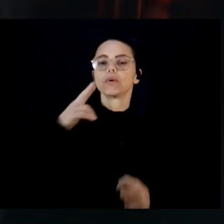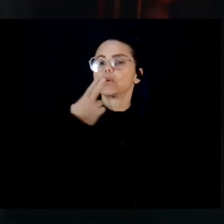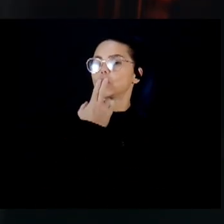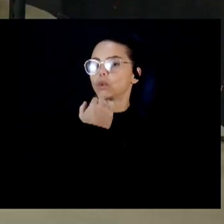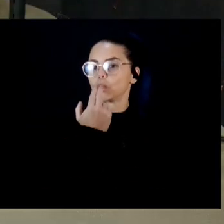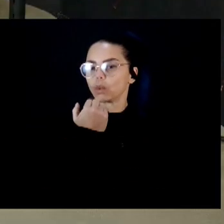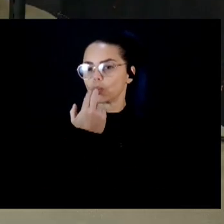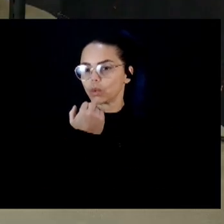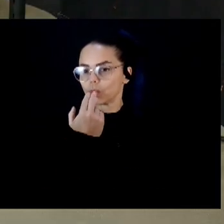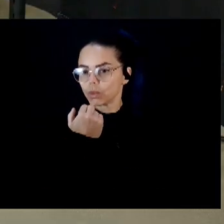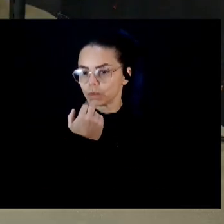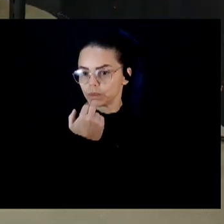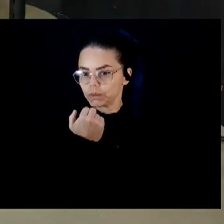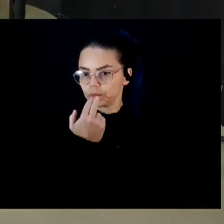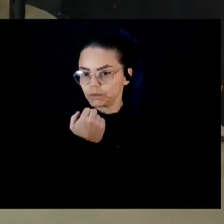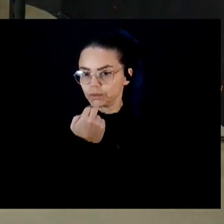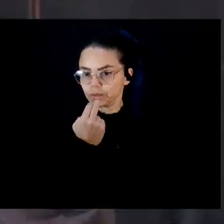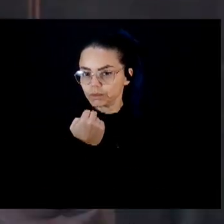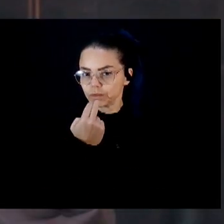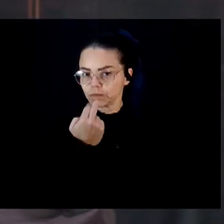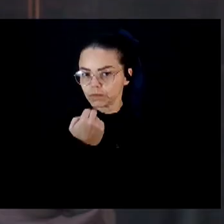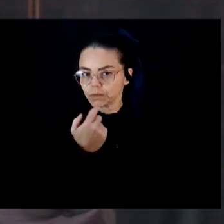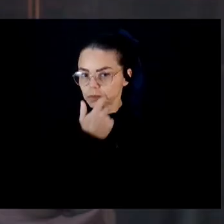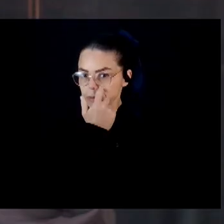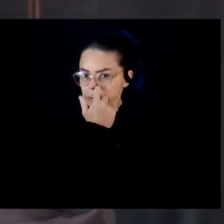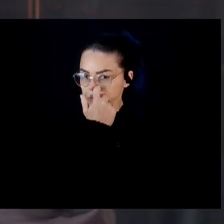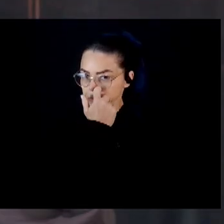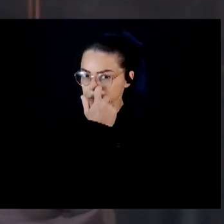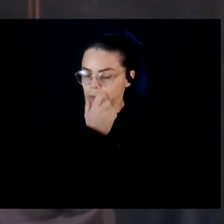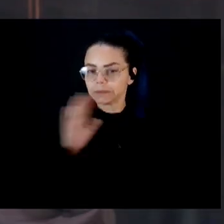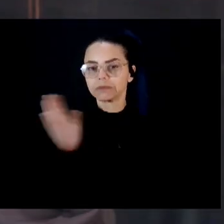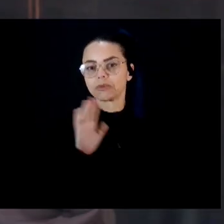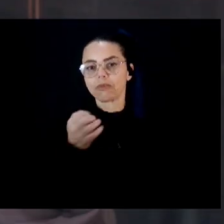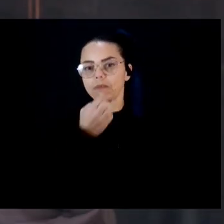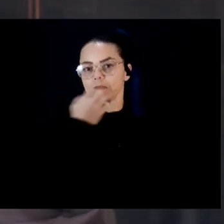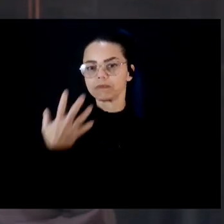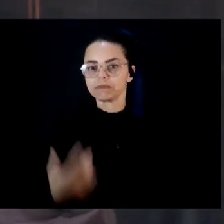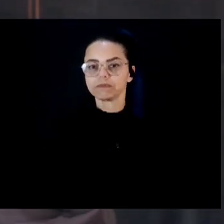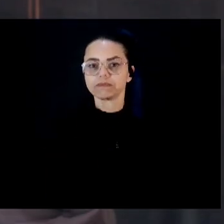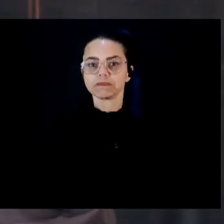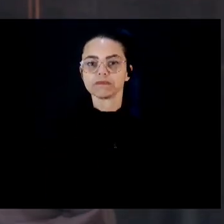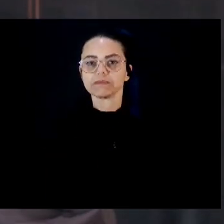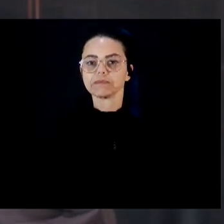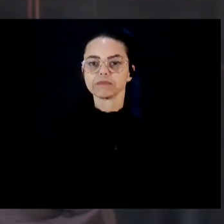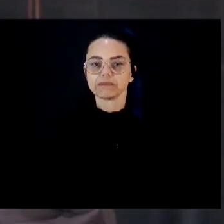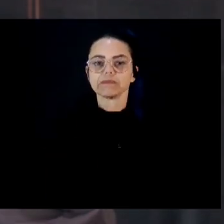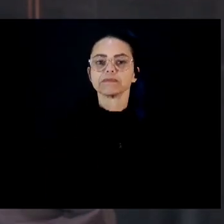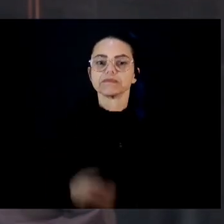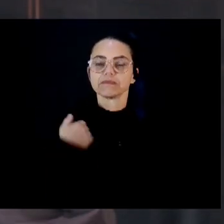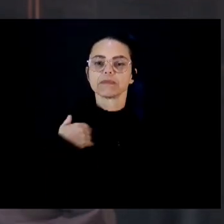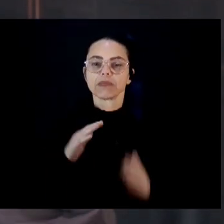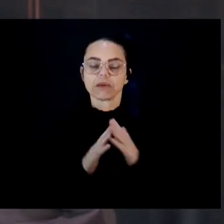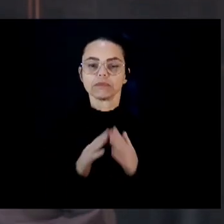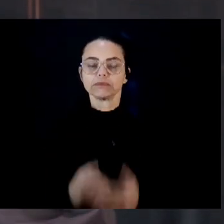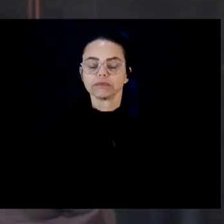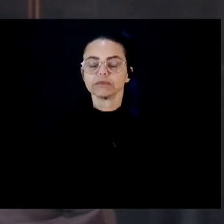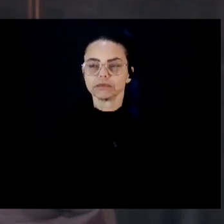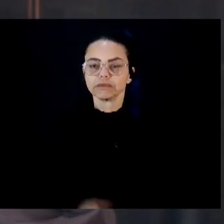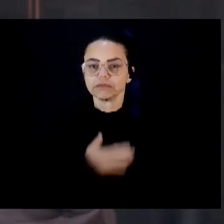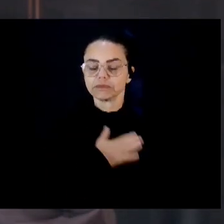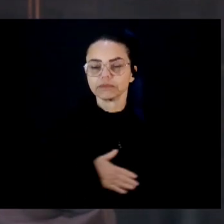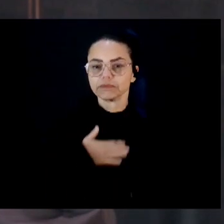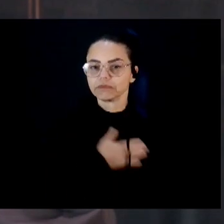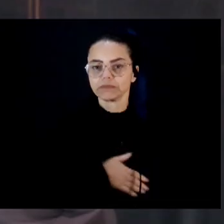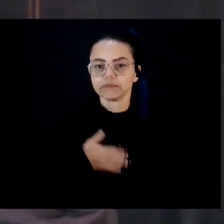muito bem-vinda. Obrigada pela sua participação. Muito bom dia, Rúbia. Bom dia a todos que estão em casa. Vai ser um prazer aí contribuir